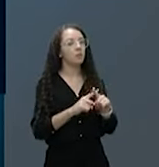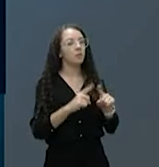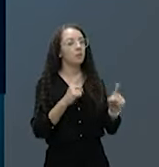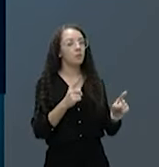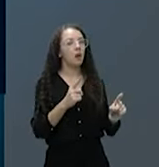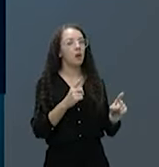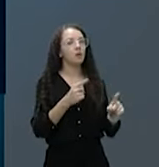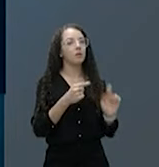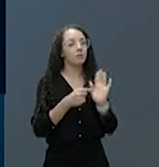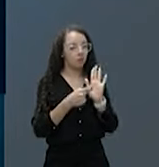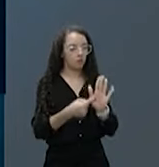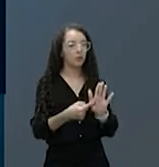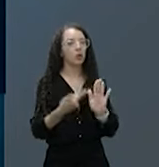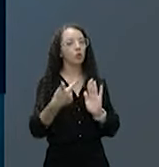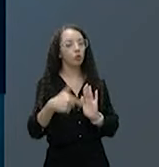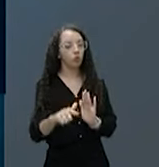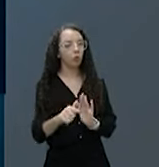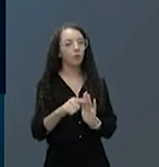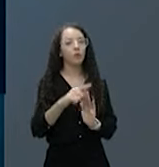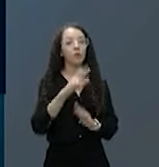muda. Não. É apenas